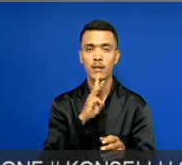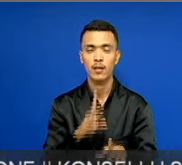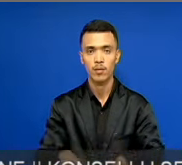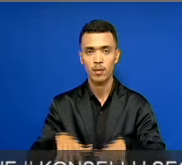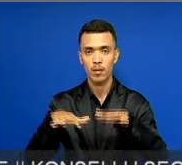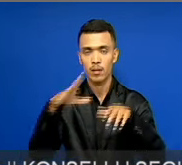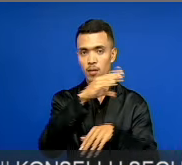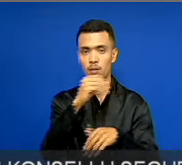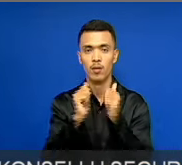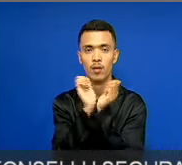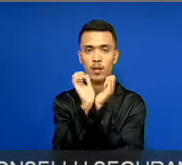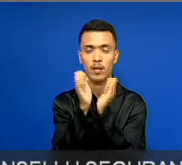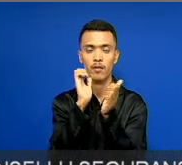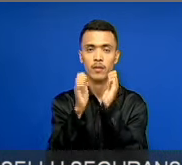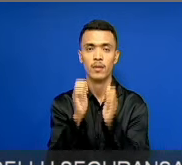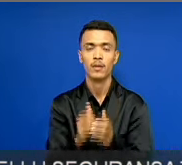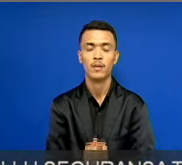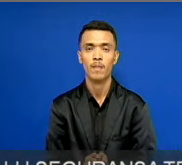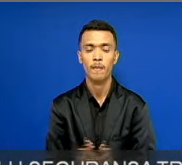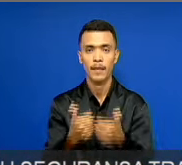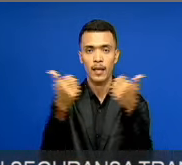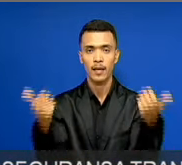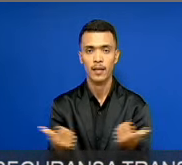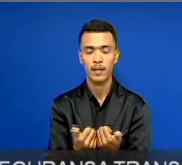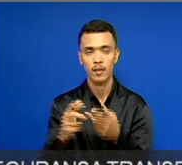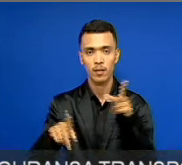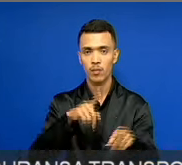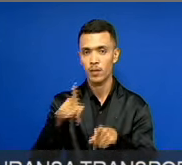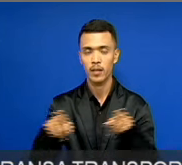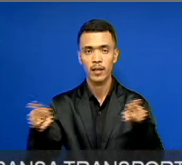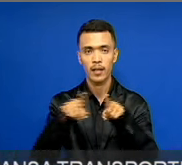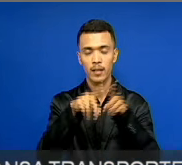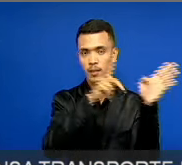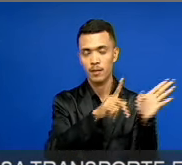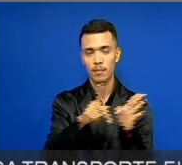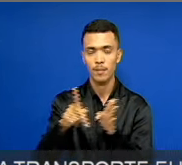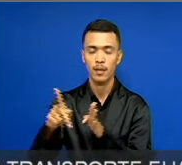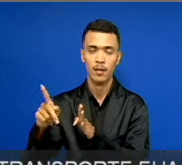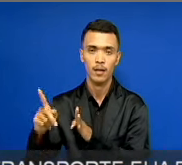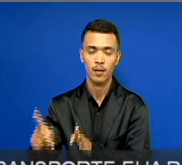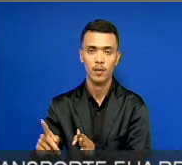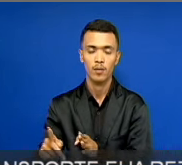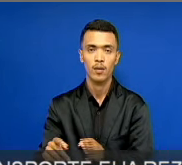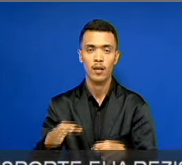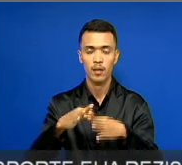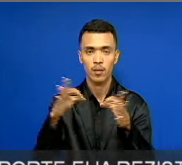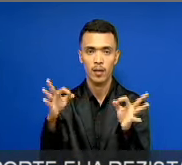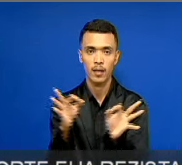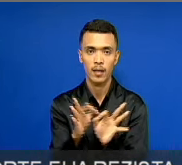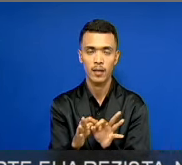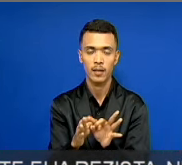Excelências, habitação bairro comunitários no der plano ordenamento territorial, ato